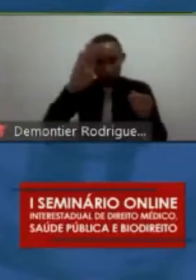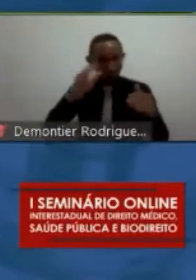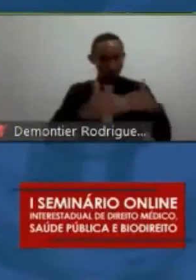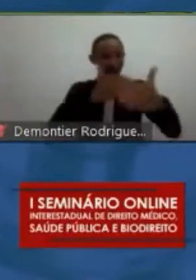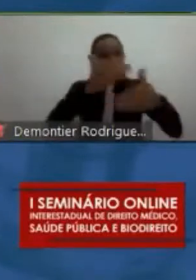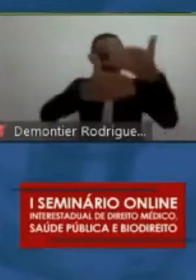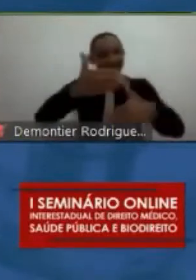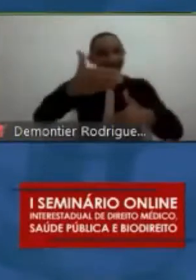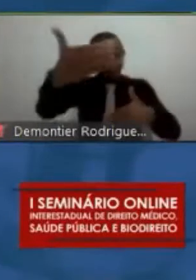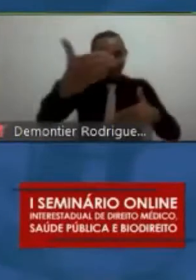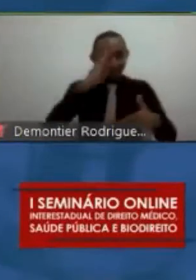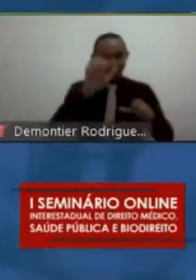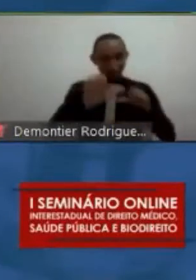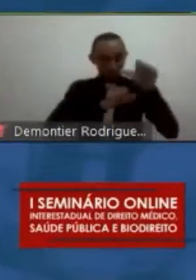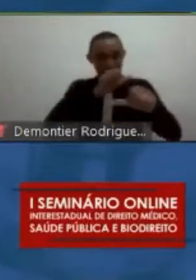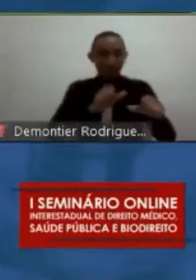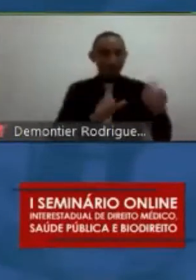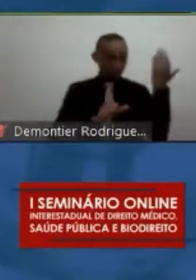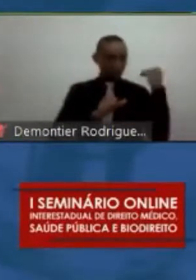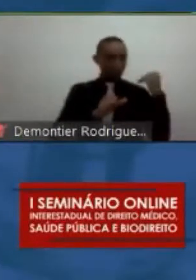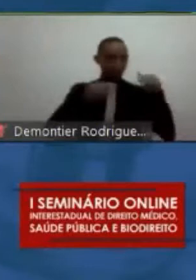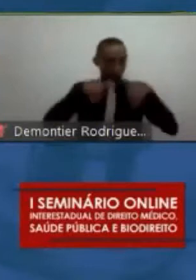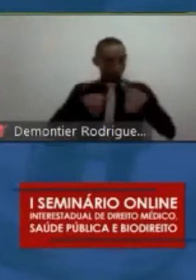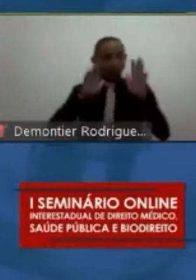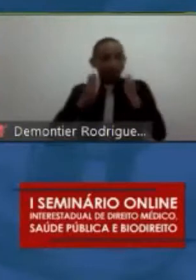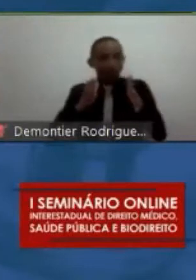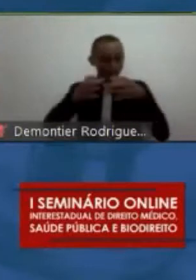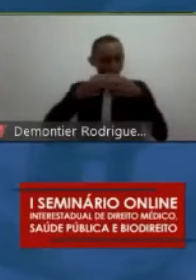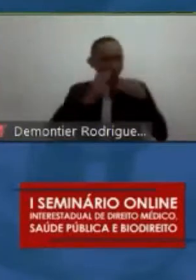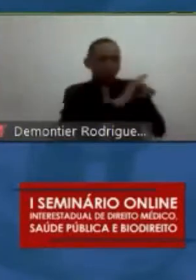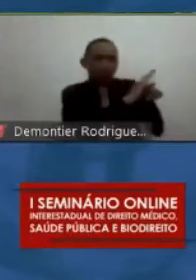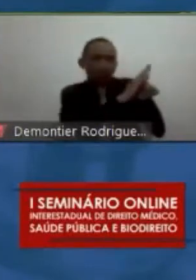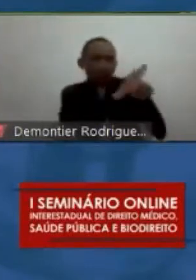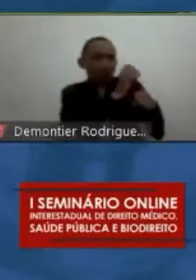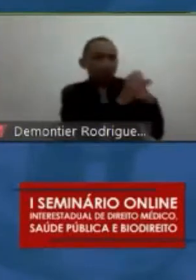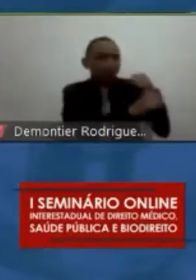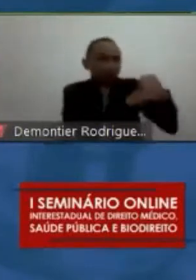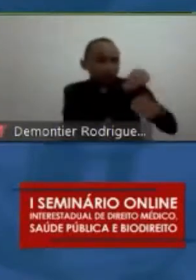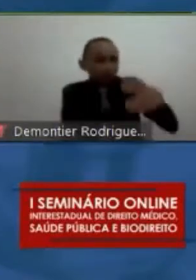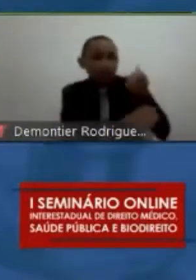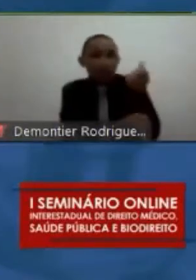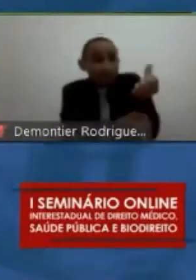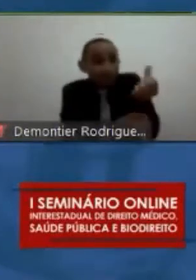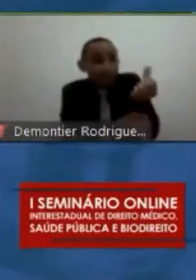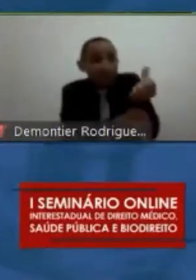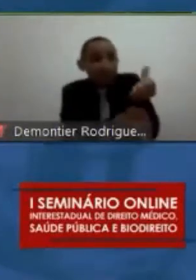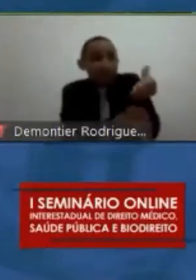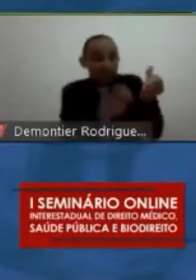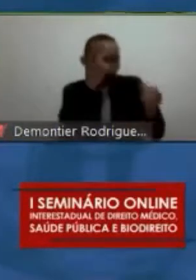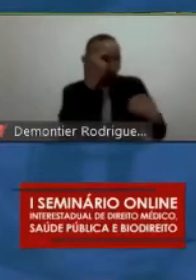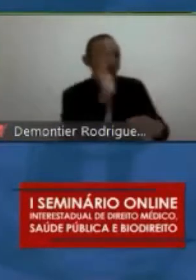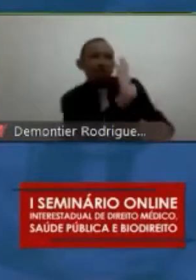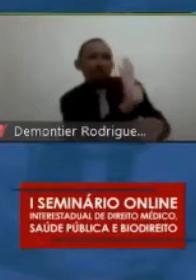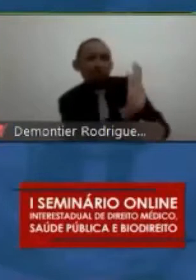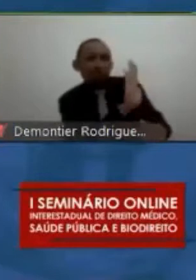frente. Eles fizeram isso na Austrália. E quando eles avaliaram ao longo de 6 anos os resultados do que foi gasto